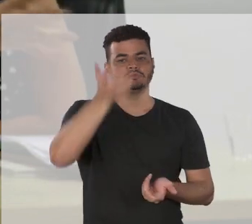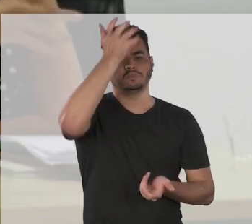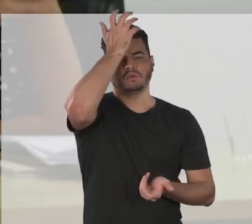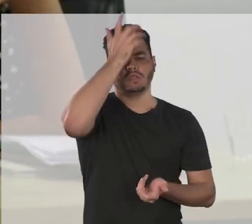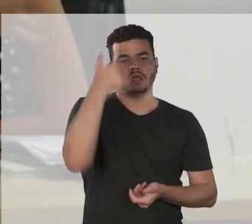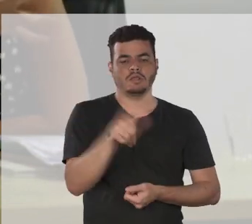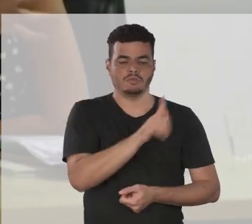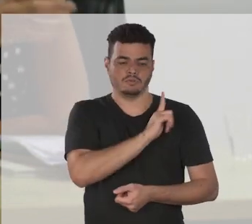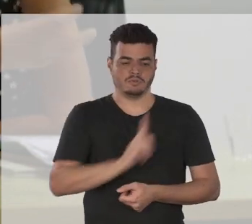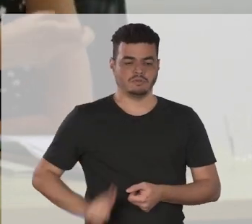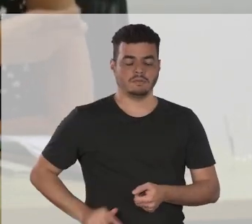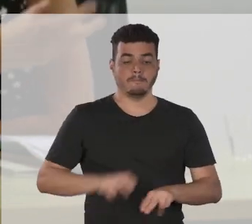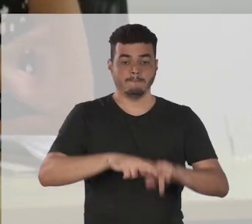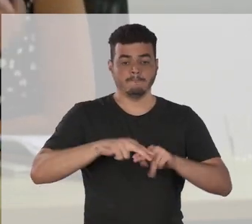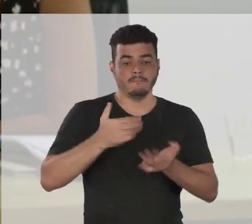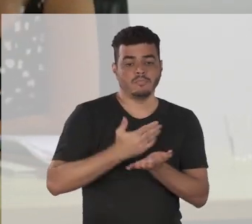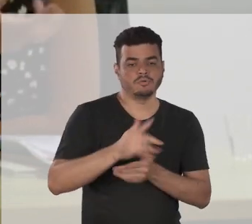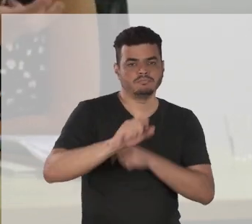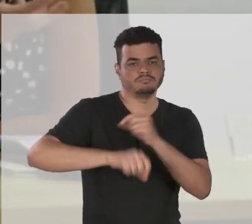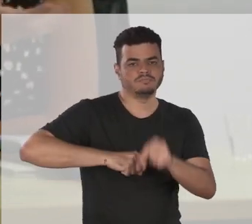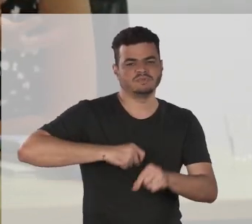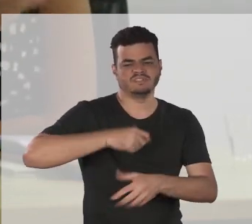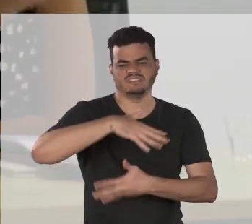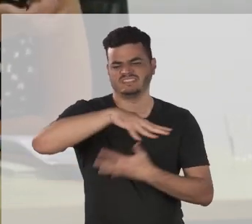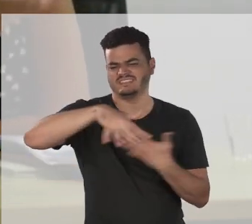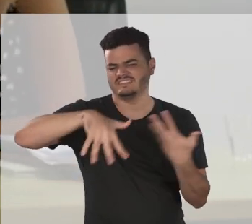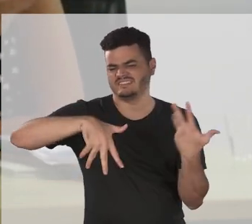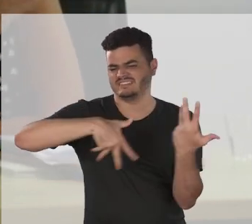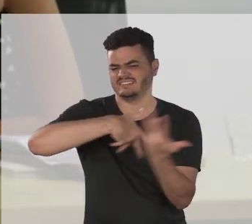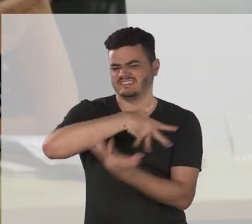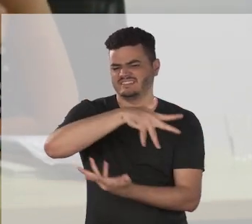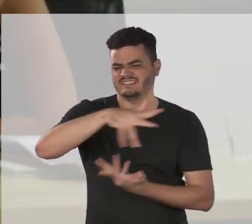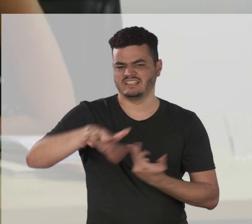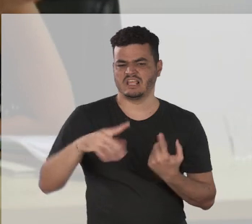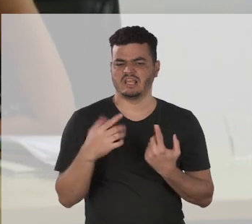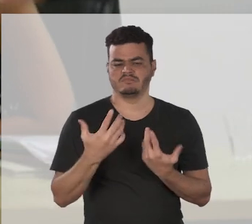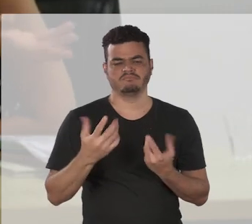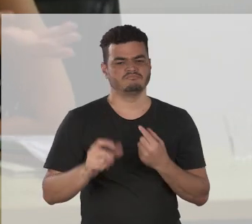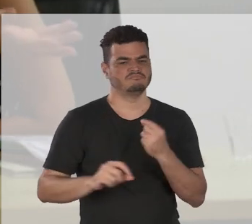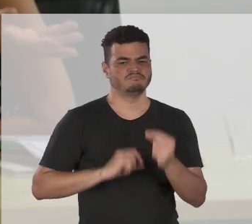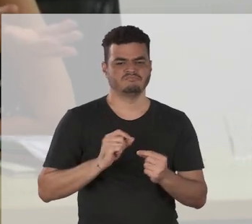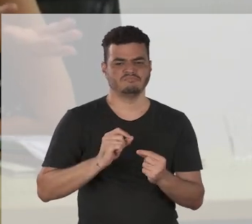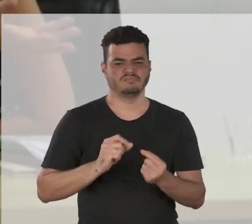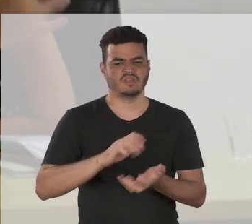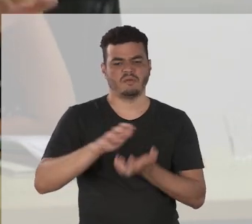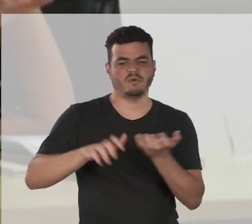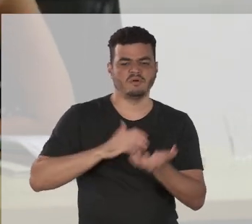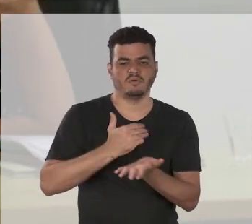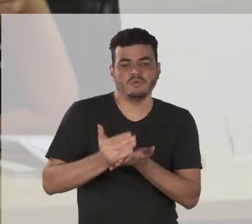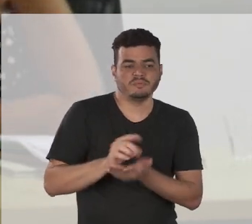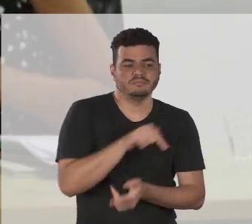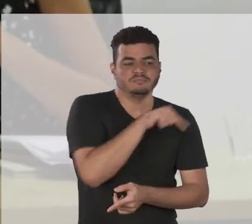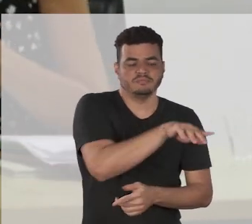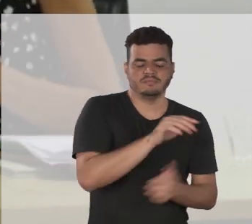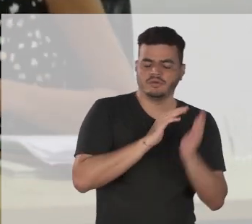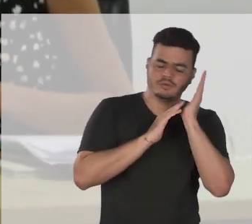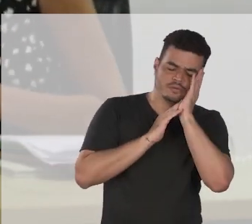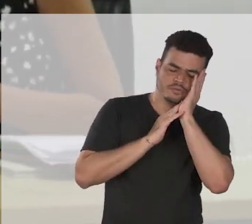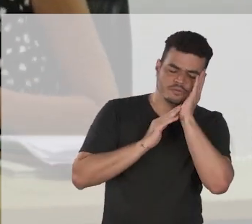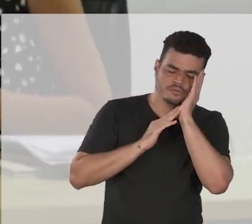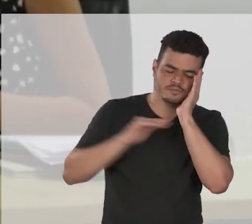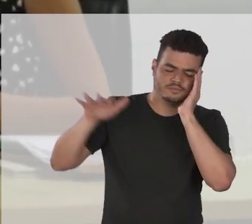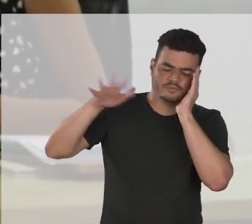tem sujeira, desorganização, caos, etc. Então, isso é o que desperta a princesa, é uma